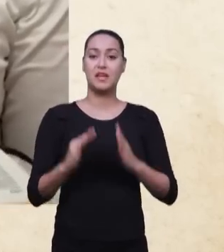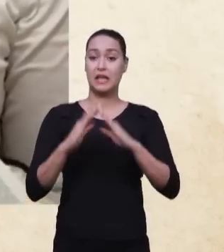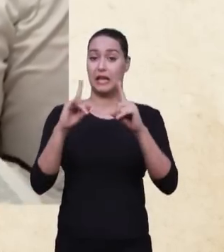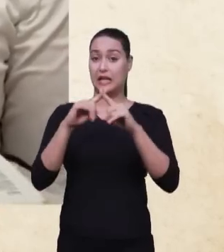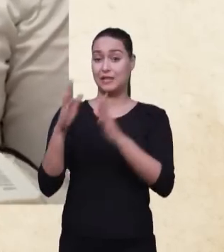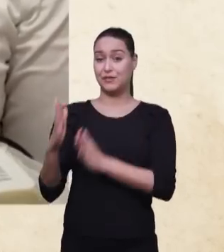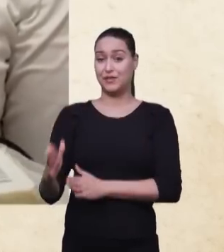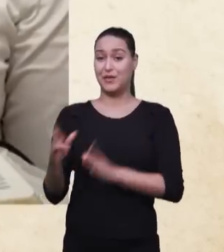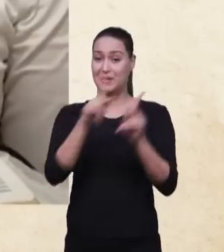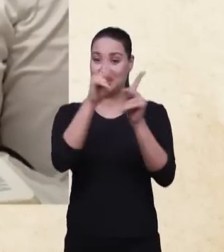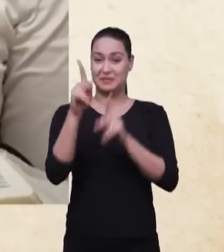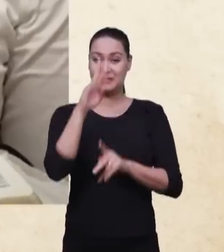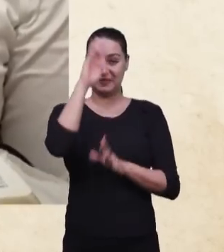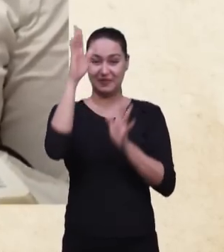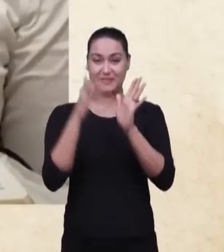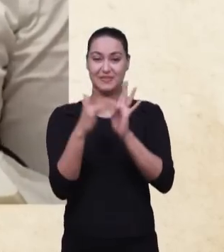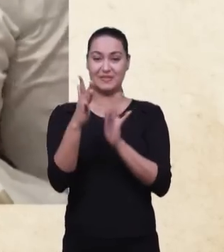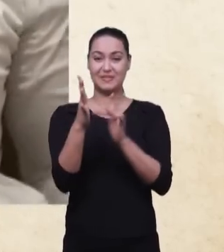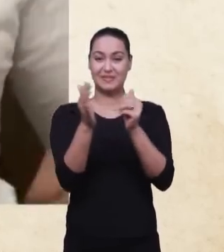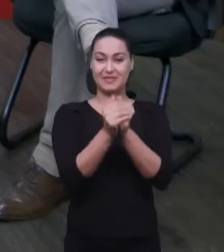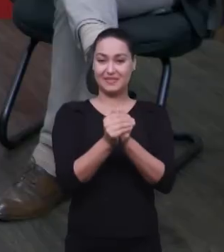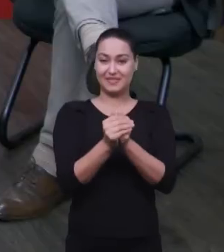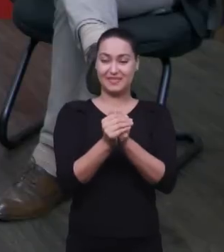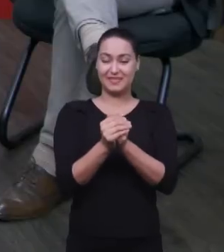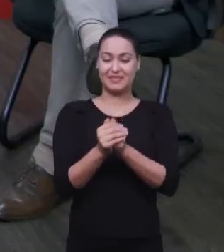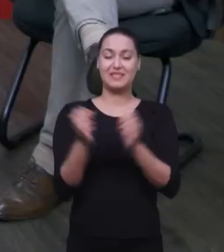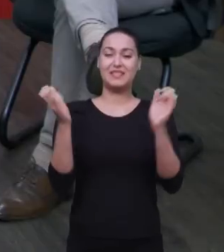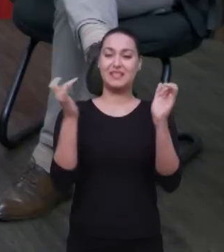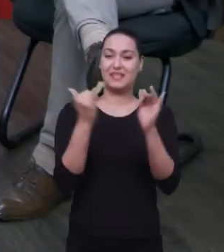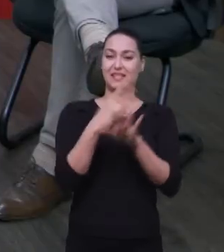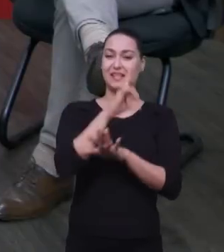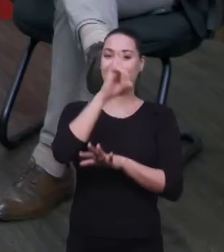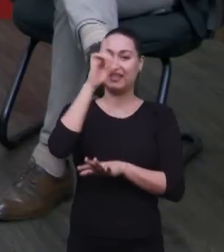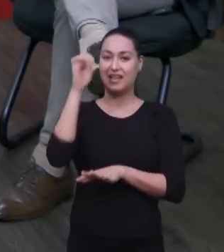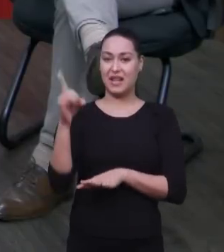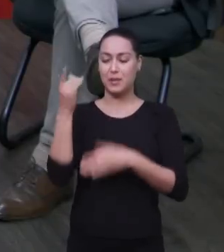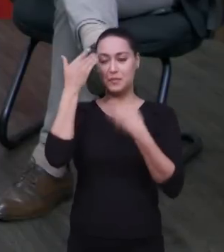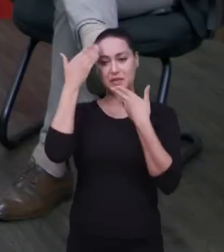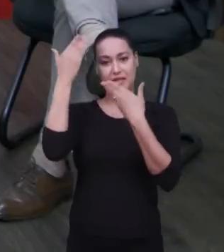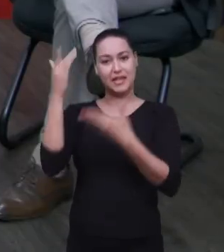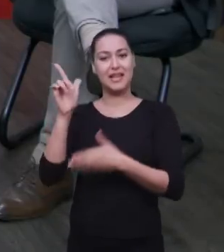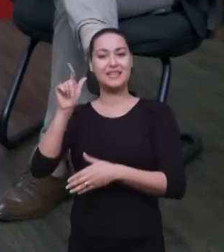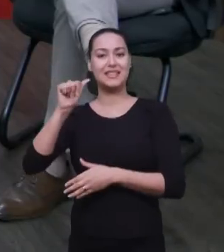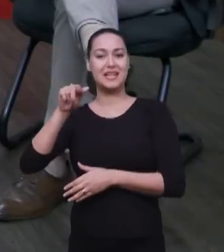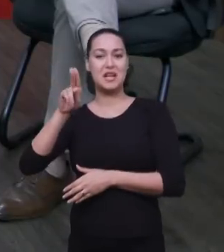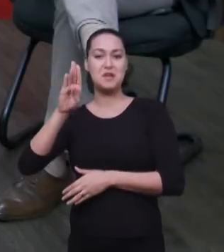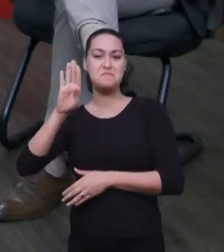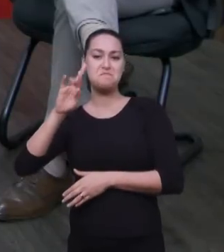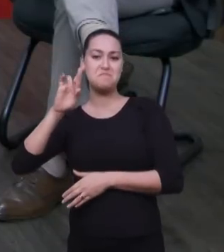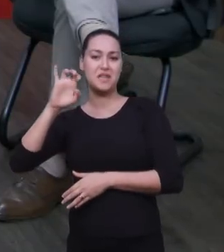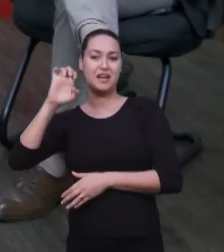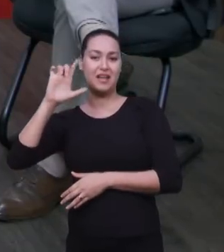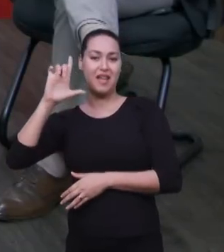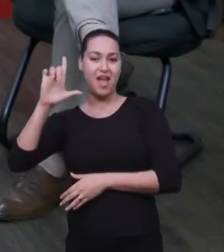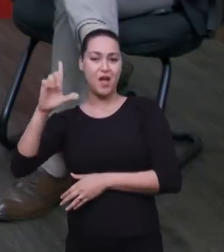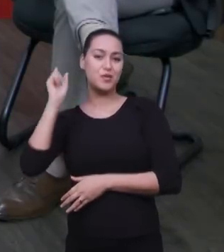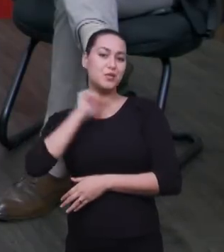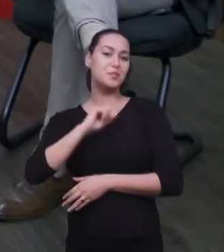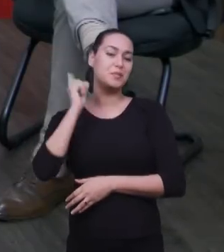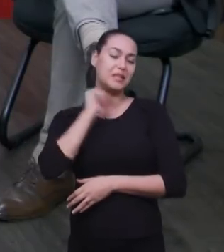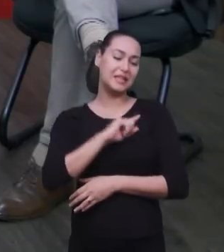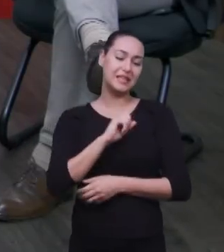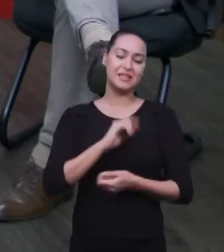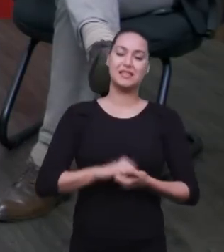arrebatamento da Igreja Fiel, a paz do Senhor Jesus. Glória a Jesus. Obrigado, Gabriel, pela sua participação. Gabriel de